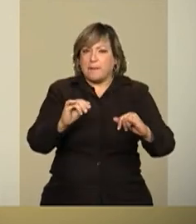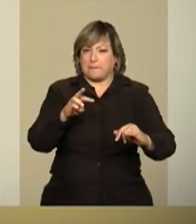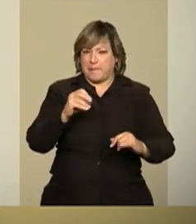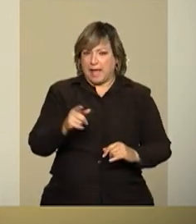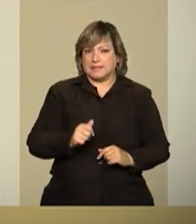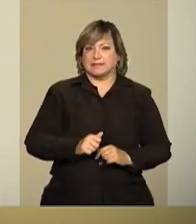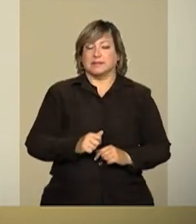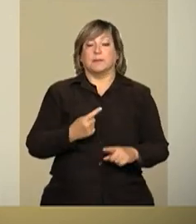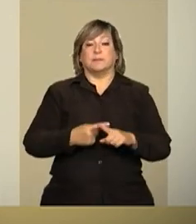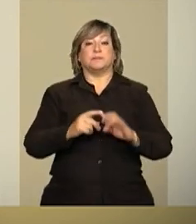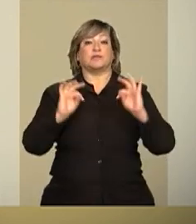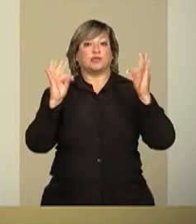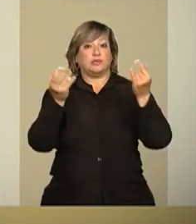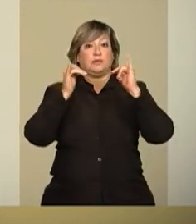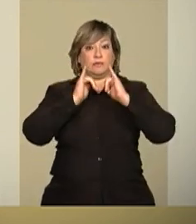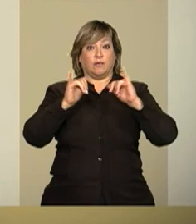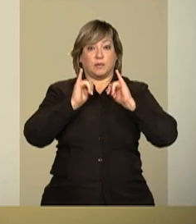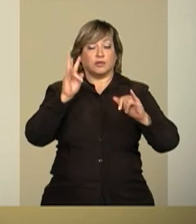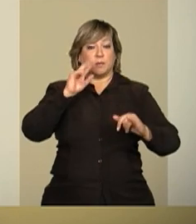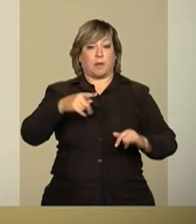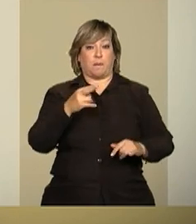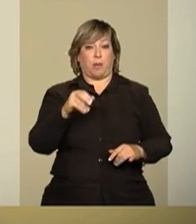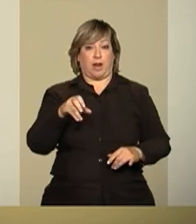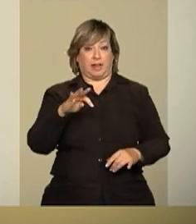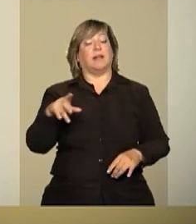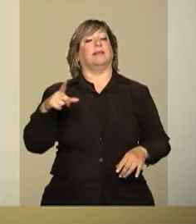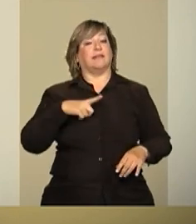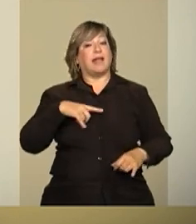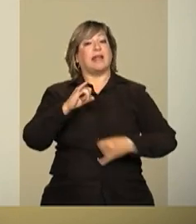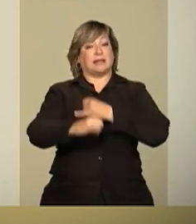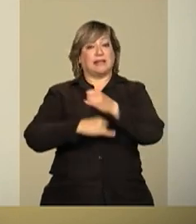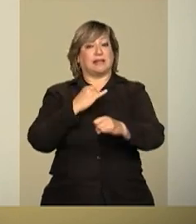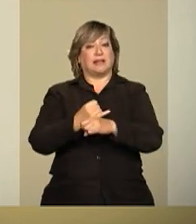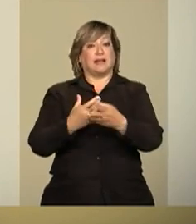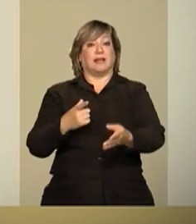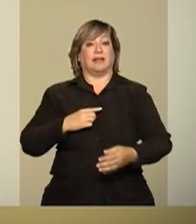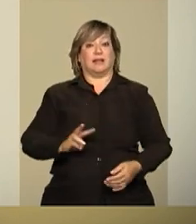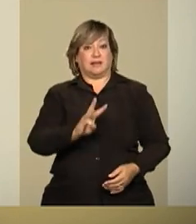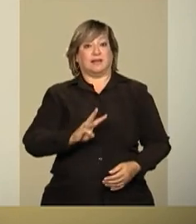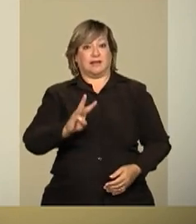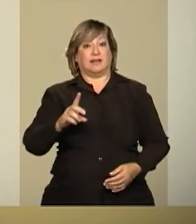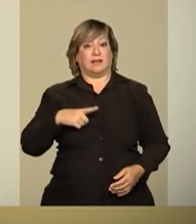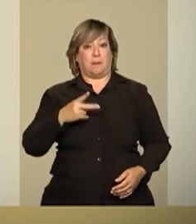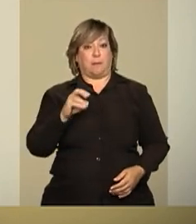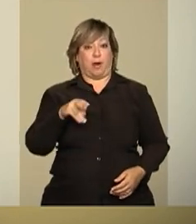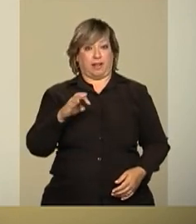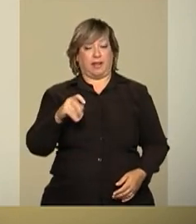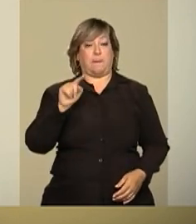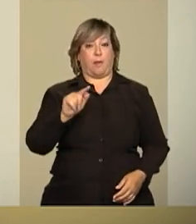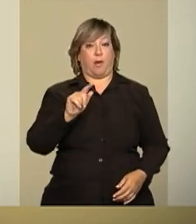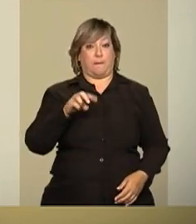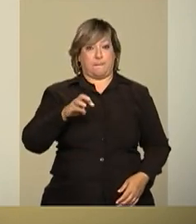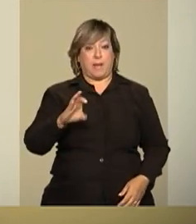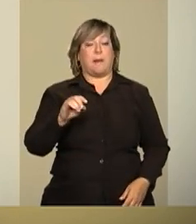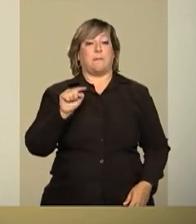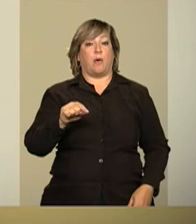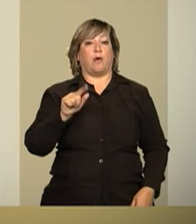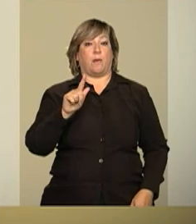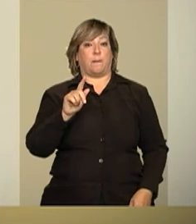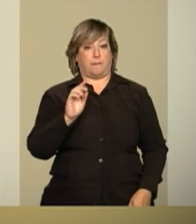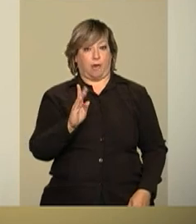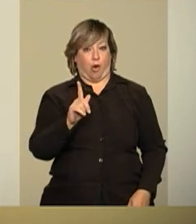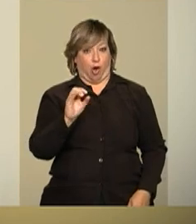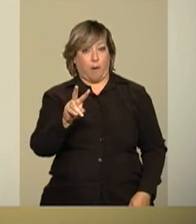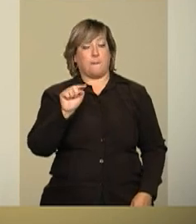todas as informações sobre o Pronatec também estão na internet no site Pronatec. Mec.gov.br